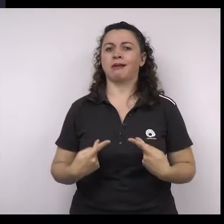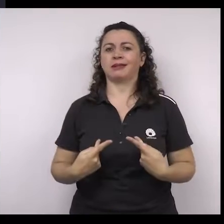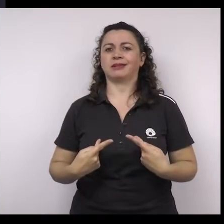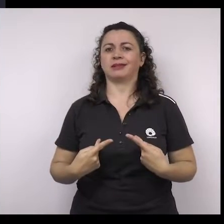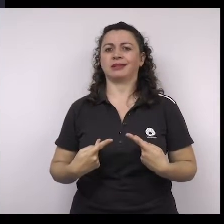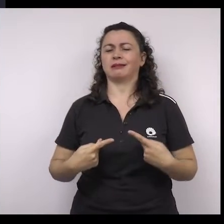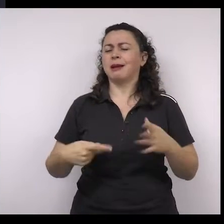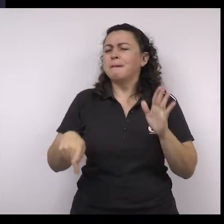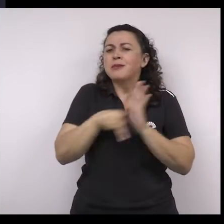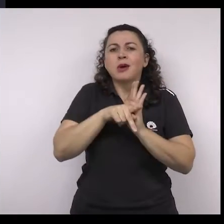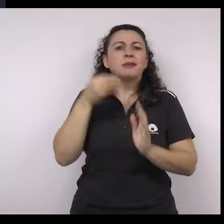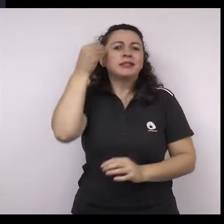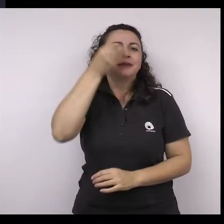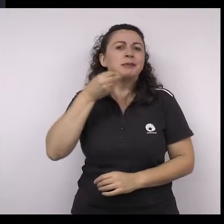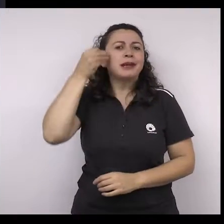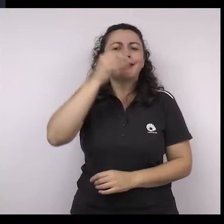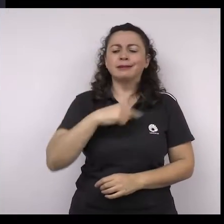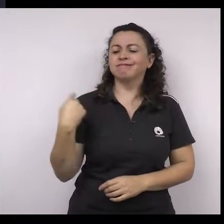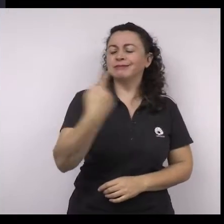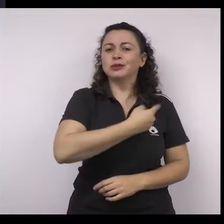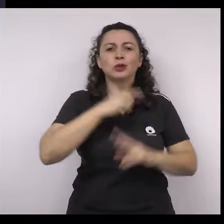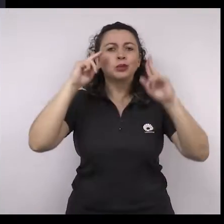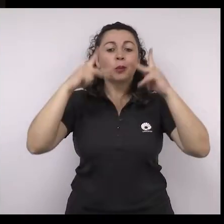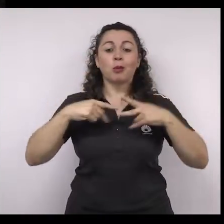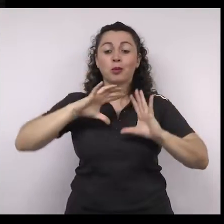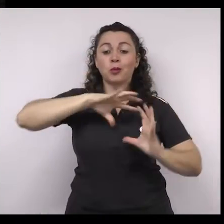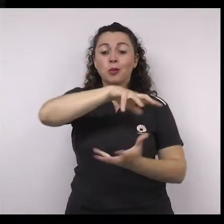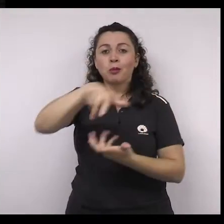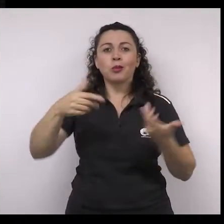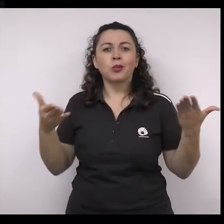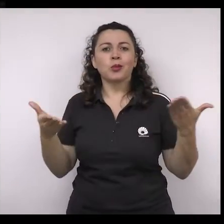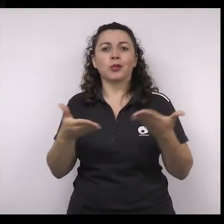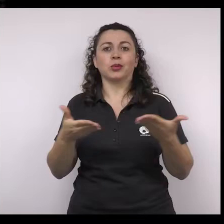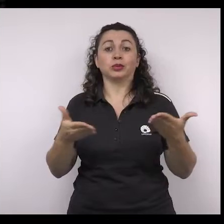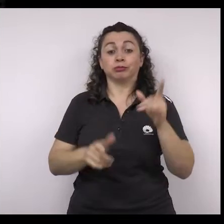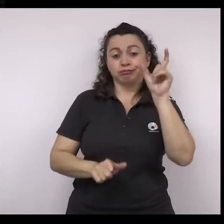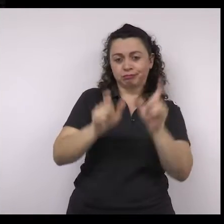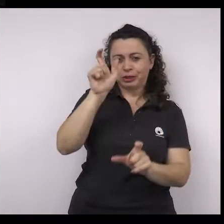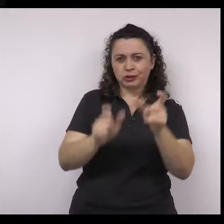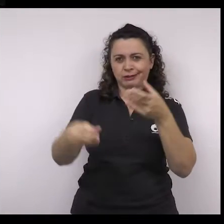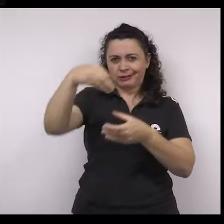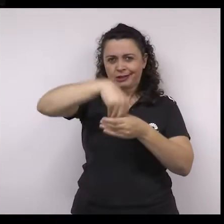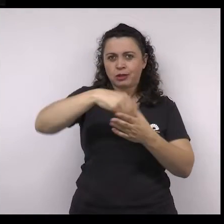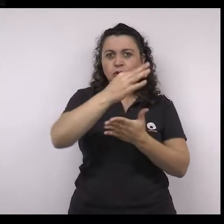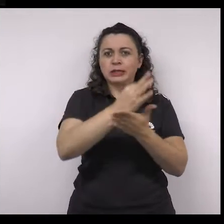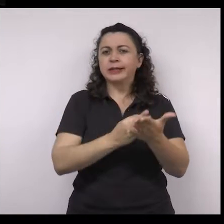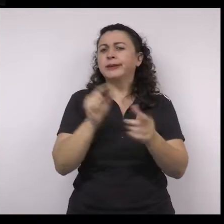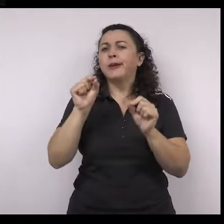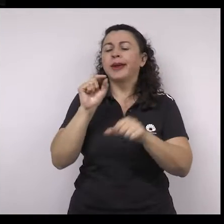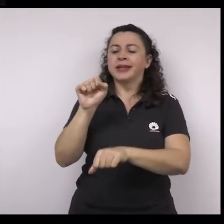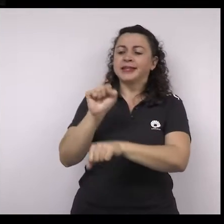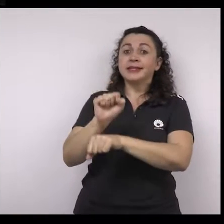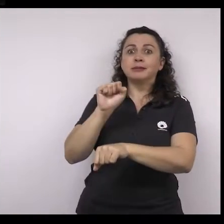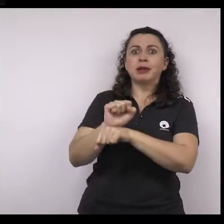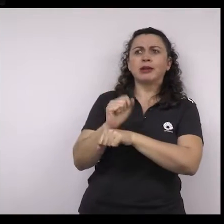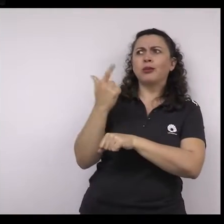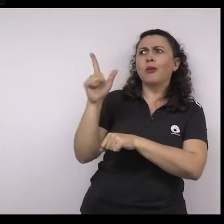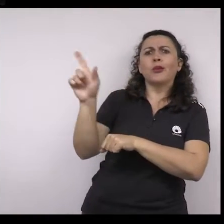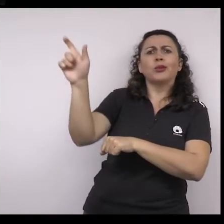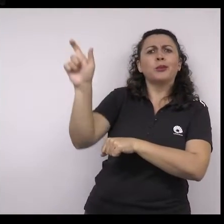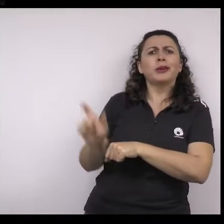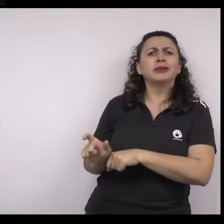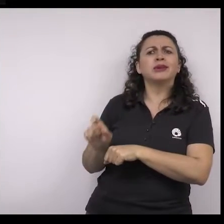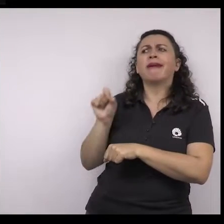a própria experiência do homem no mundo moderno, com duas personagens que estão esperando um outro